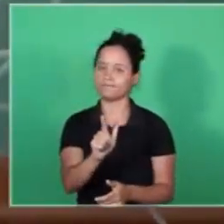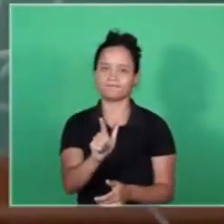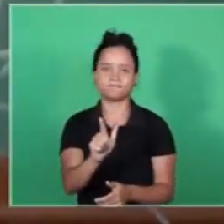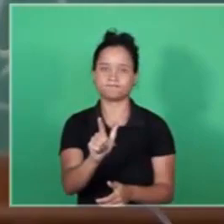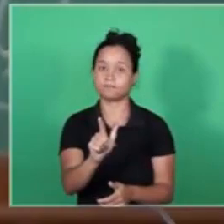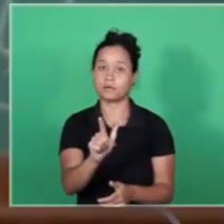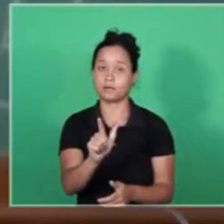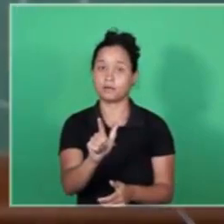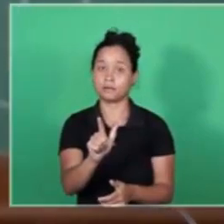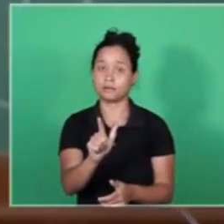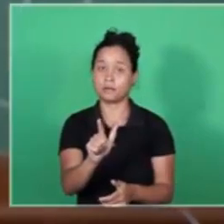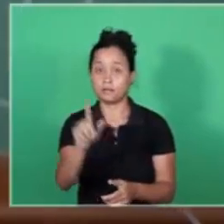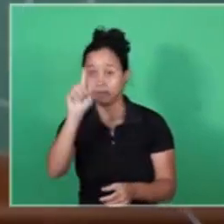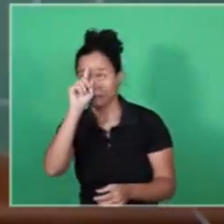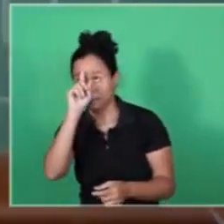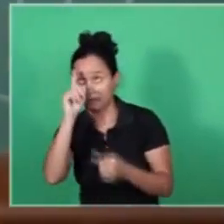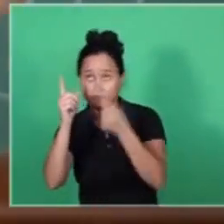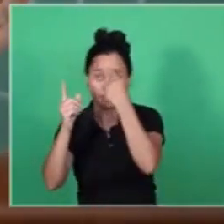pró-cogito.